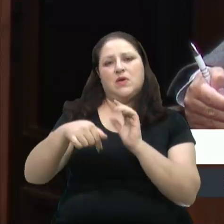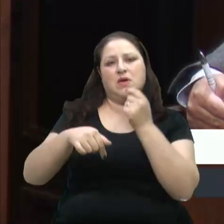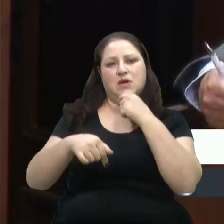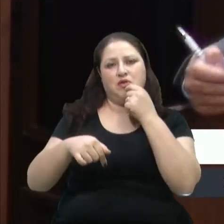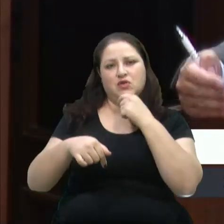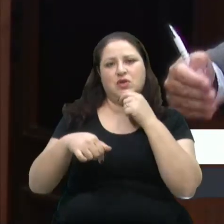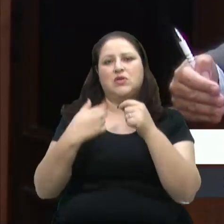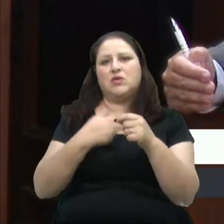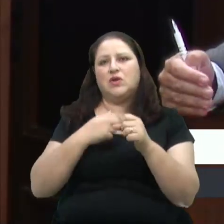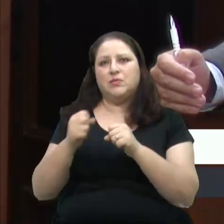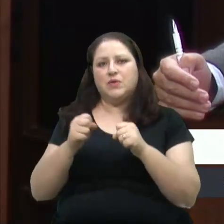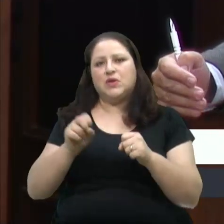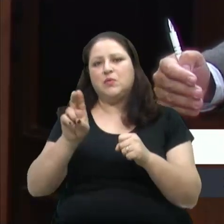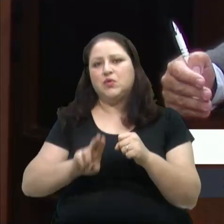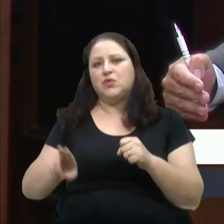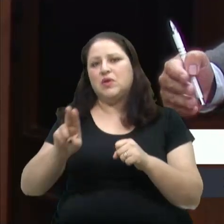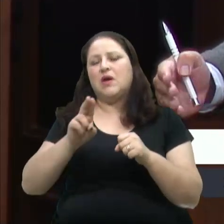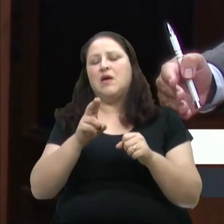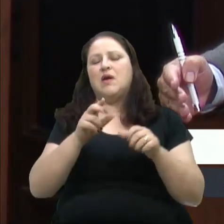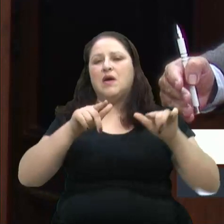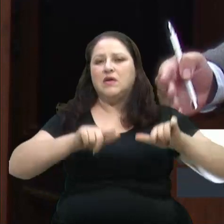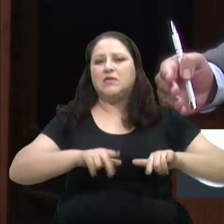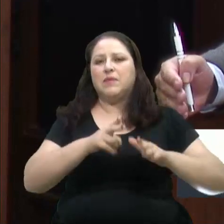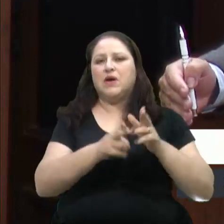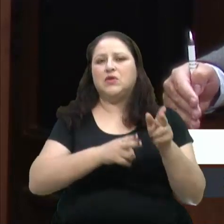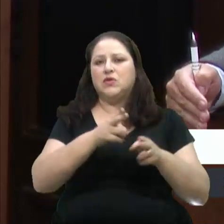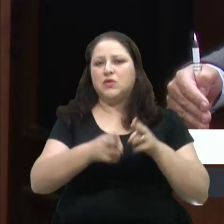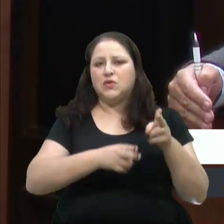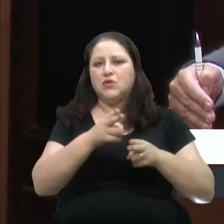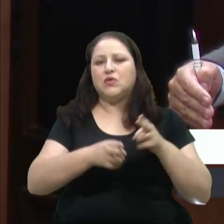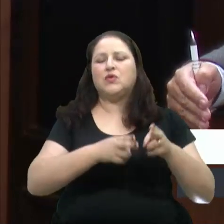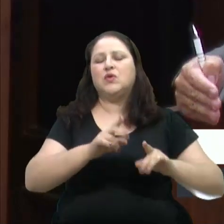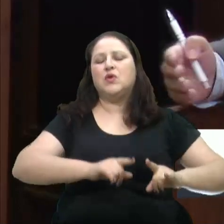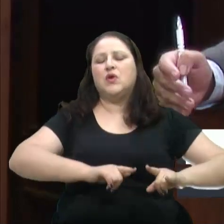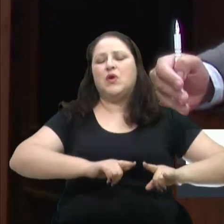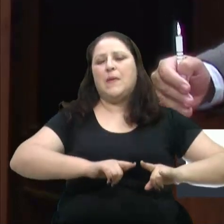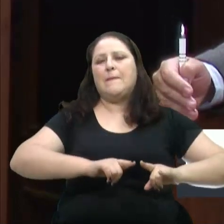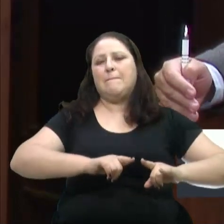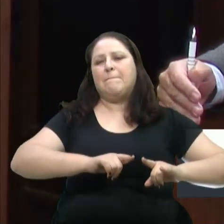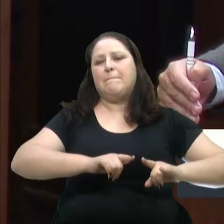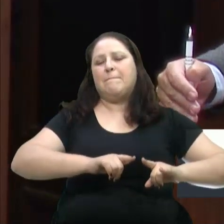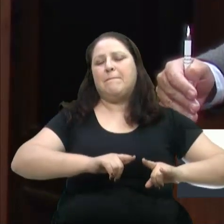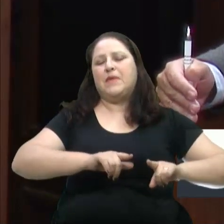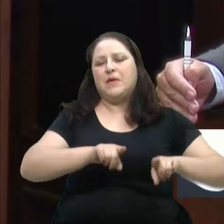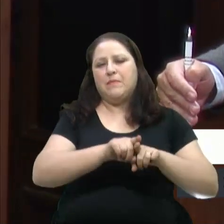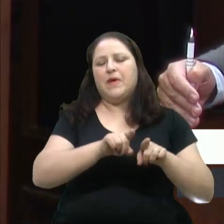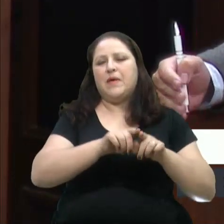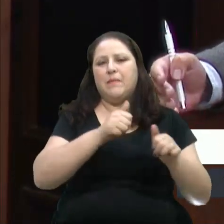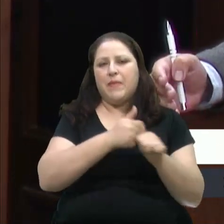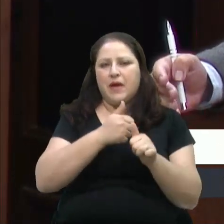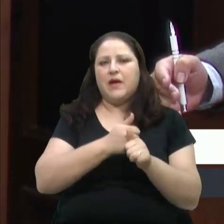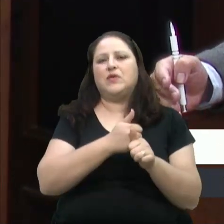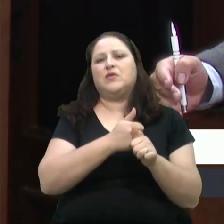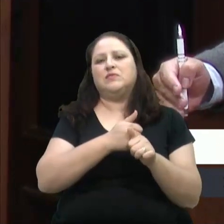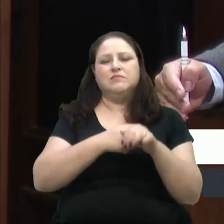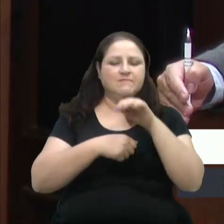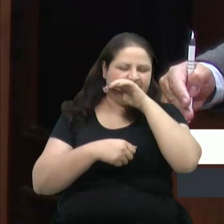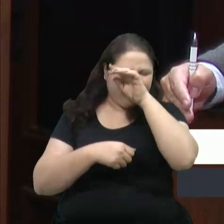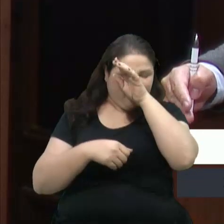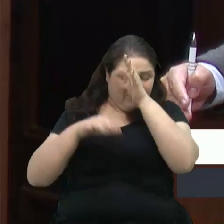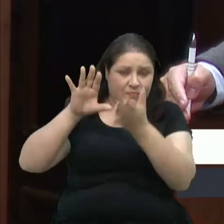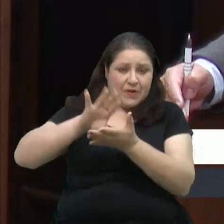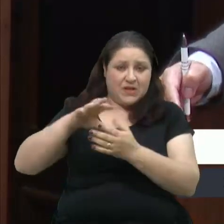que a gente possa utilizar aquele espaço da da Praça das feiras e do Lago da estação como um